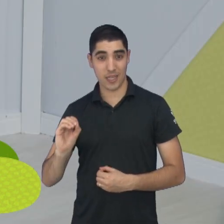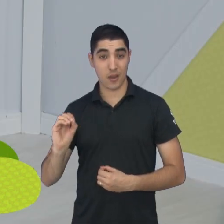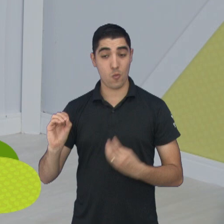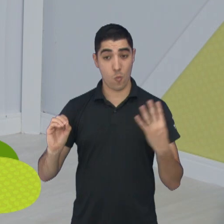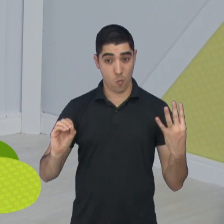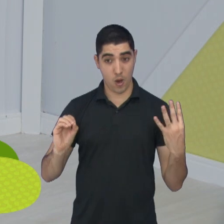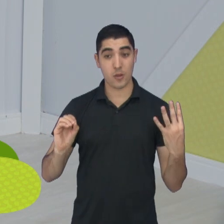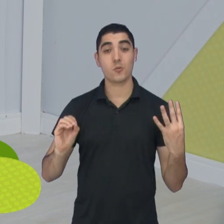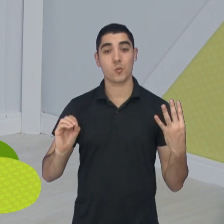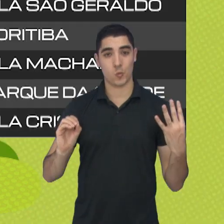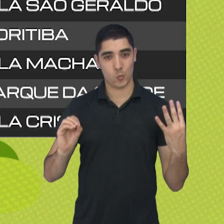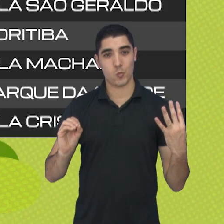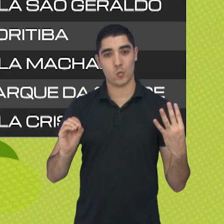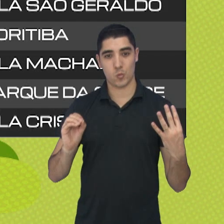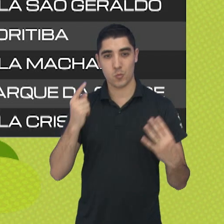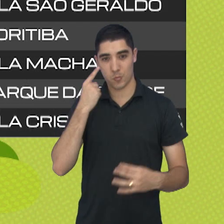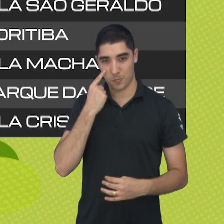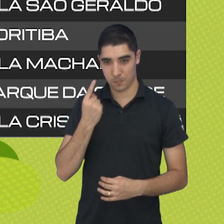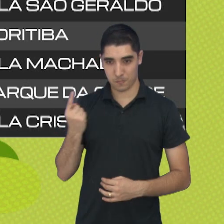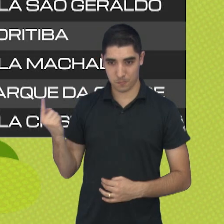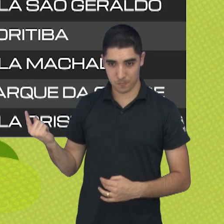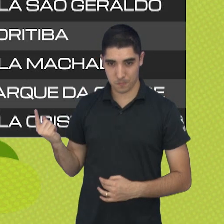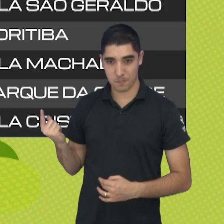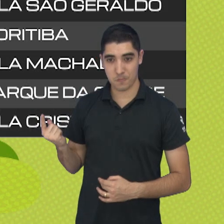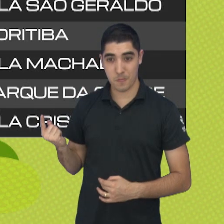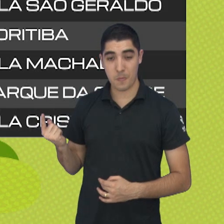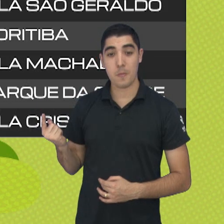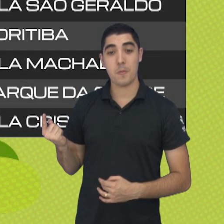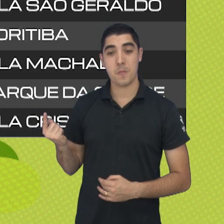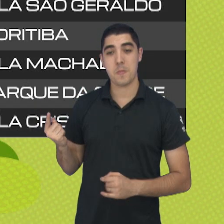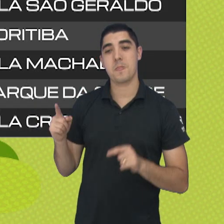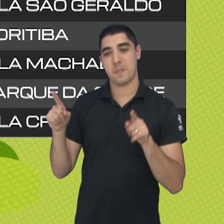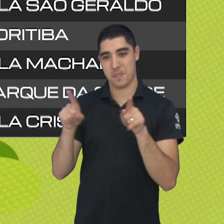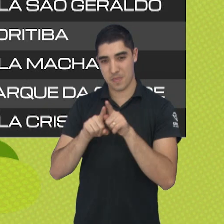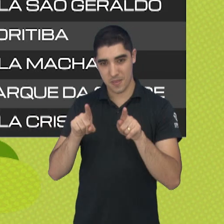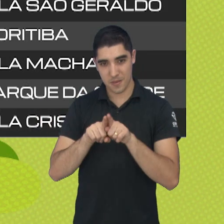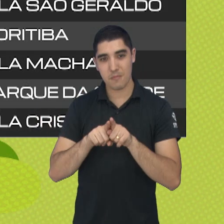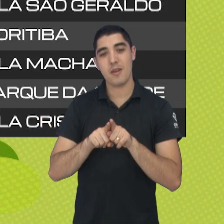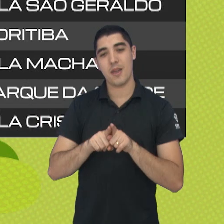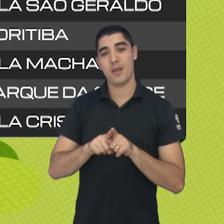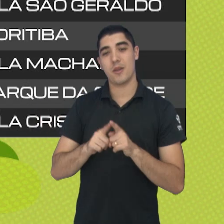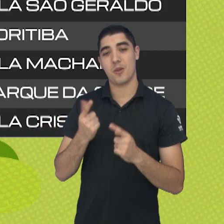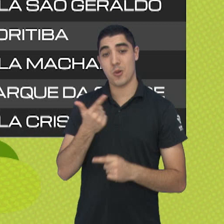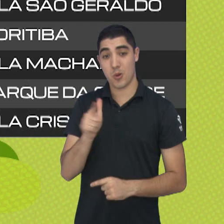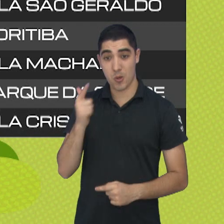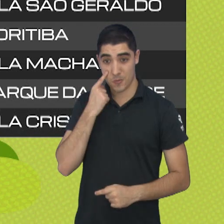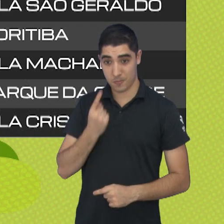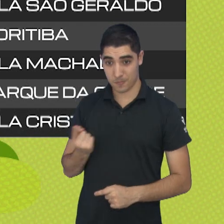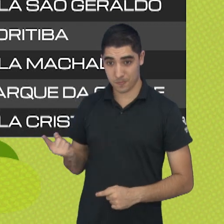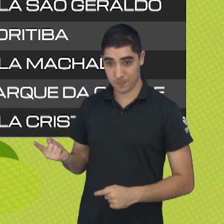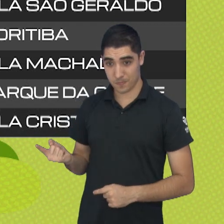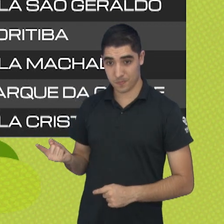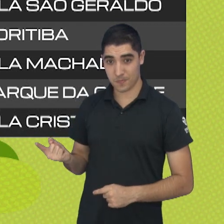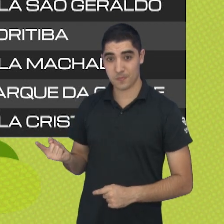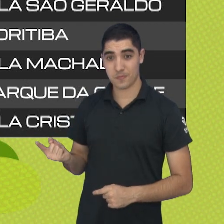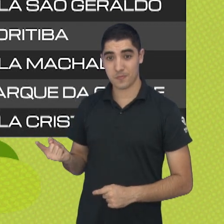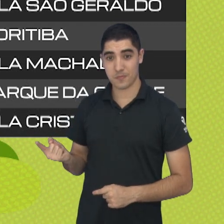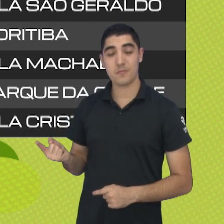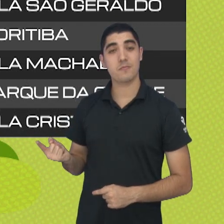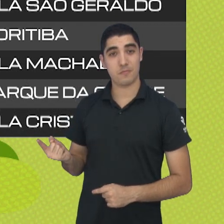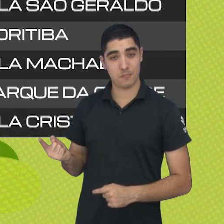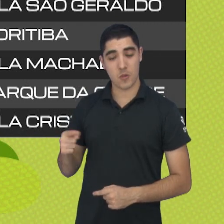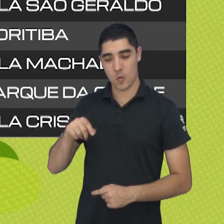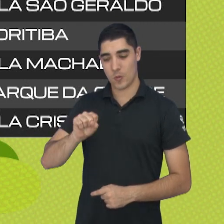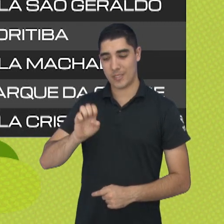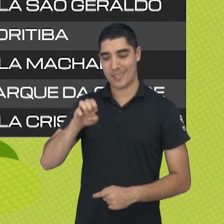Vista 1, Mineirão 3, pelo grupo D, Santa Cruz 1, 3 para o Bandeirantes e Unidos do Banhado 0, o Sem